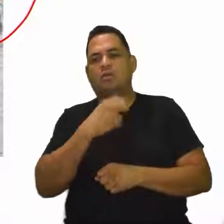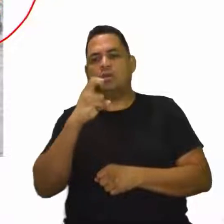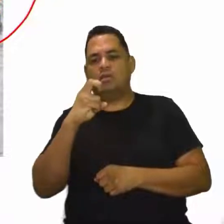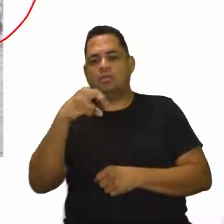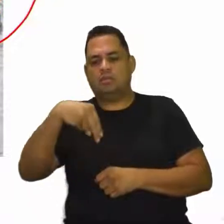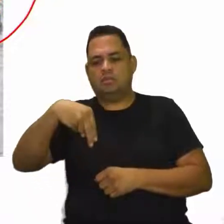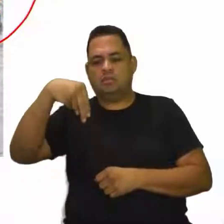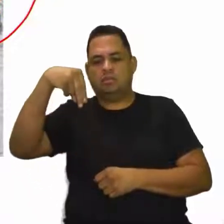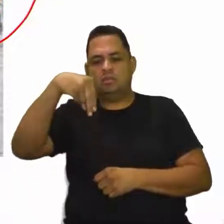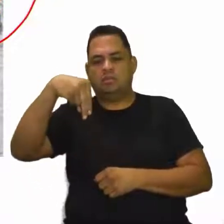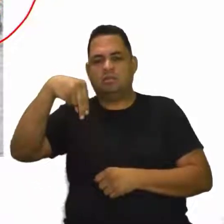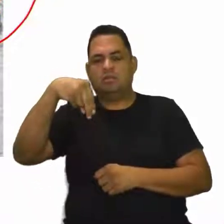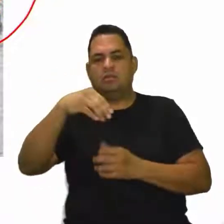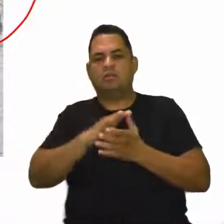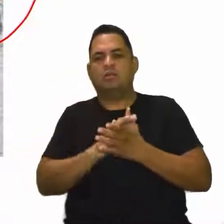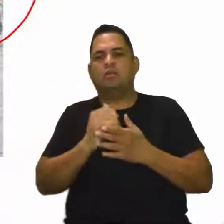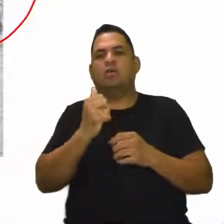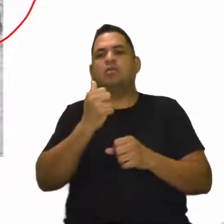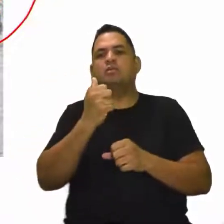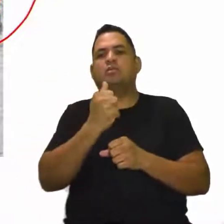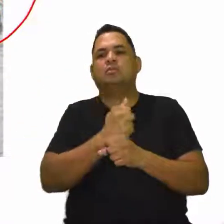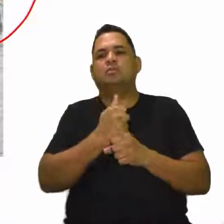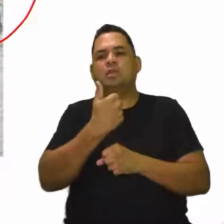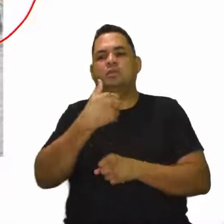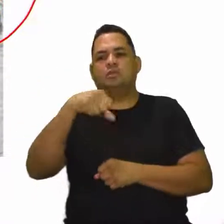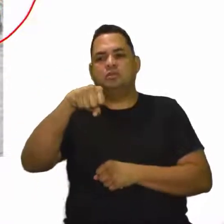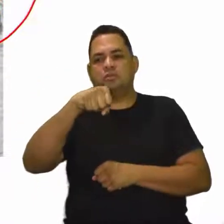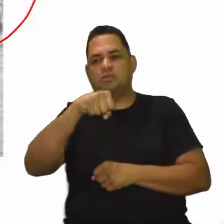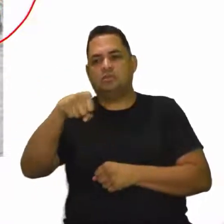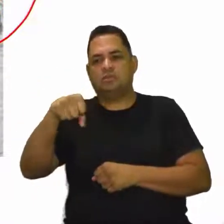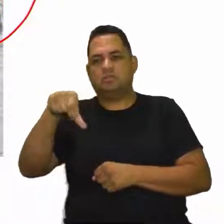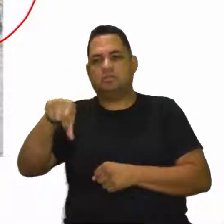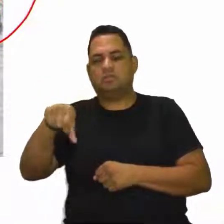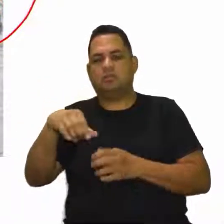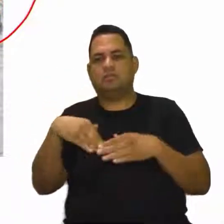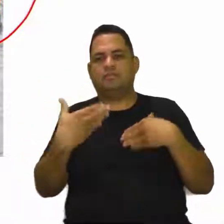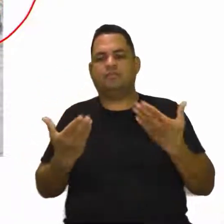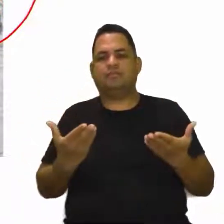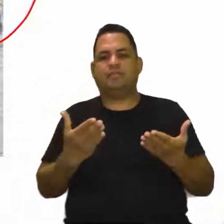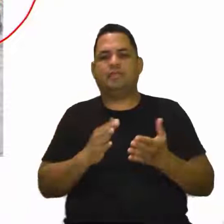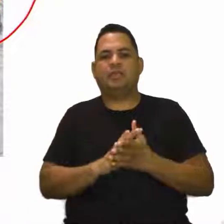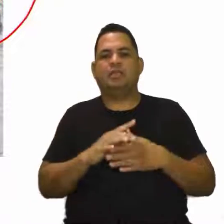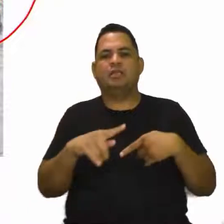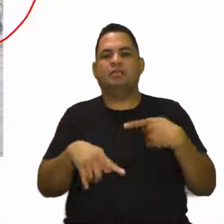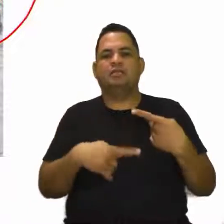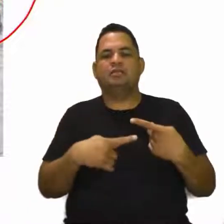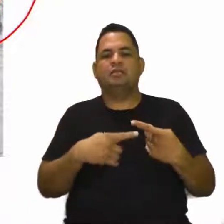novembro de 1889. Tanto é que eles irão ficar no poder de 89 até